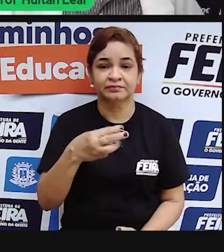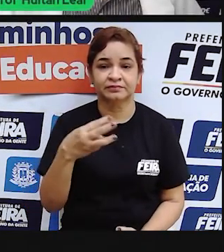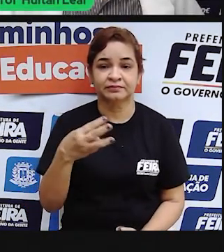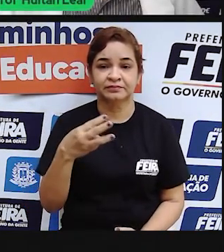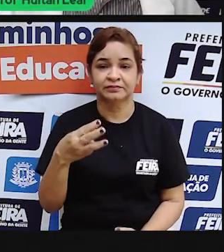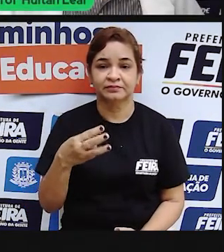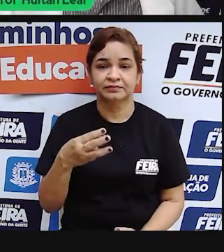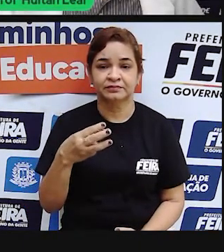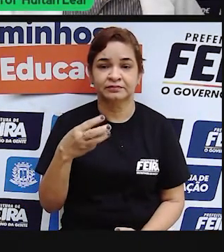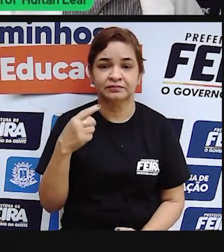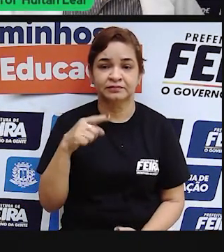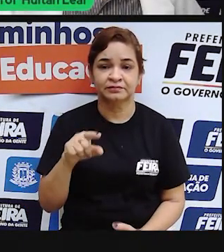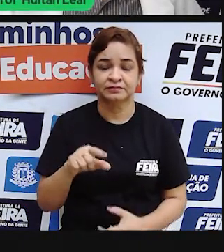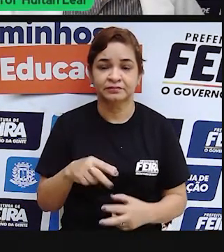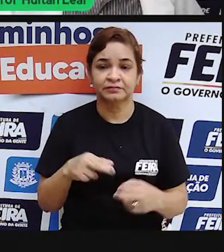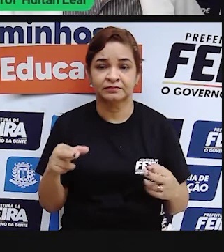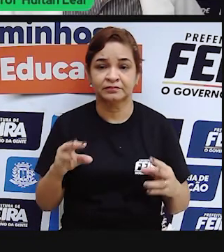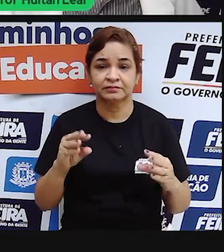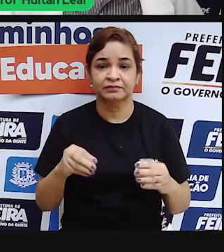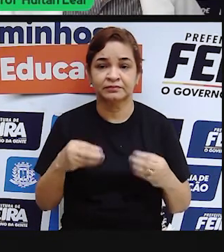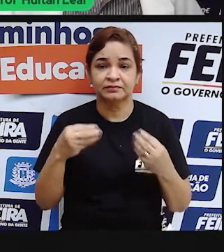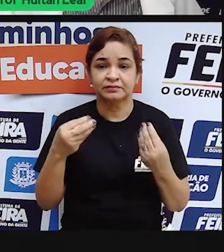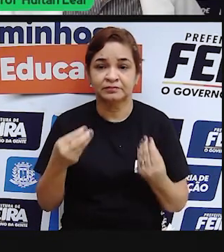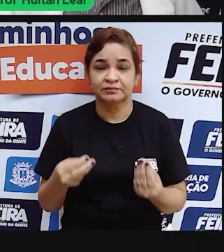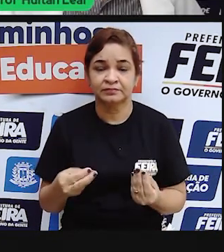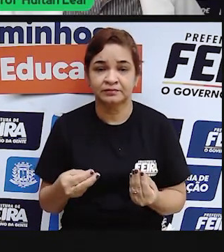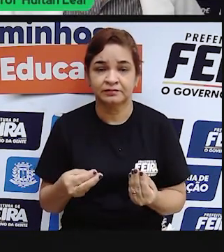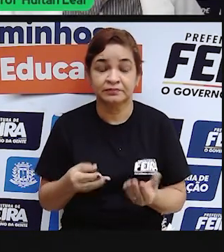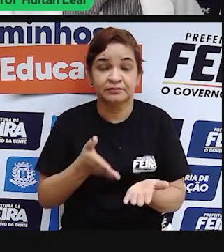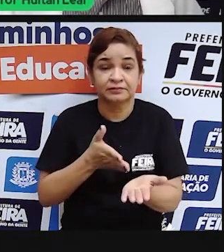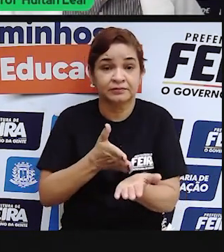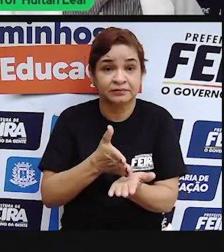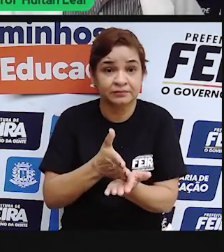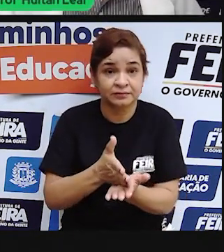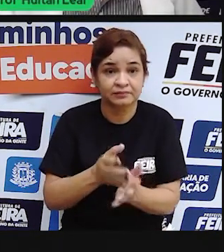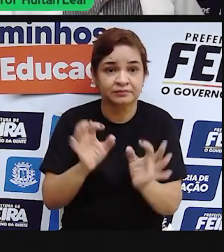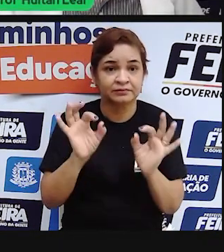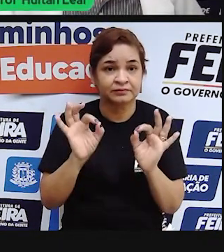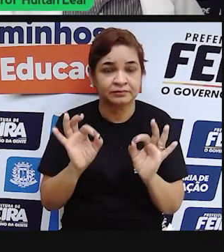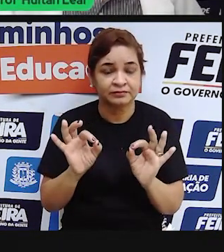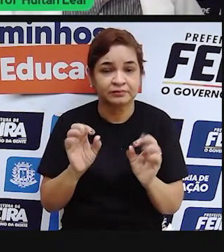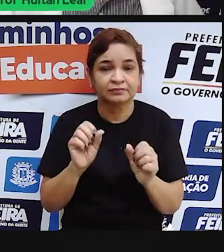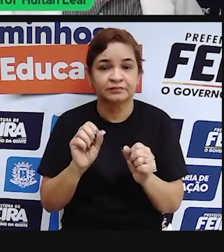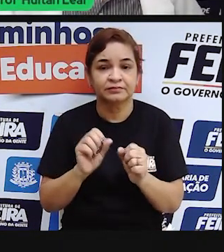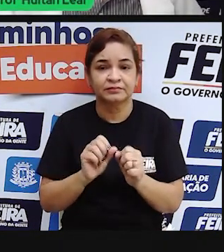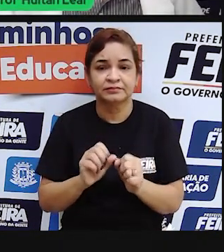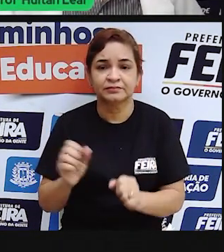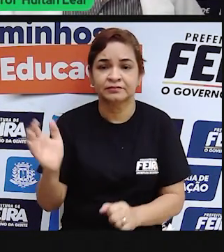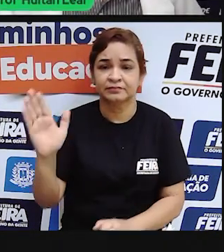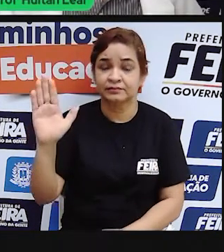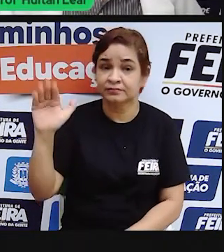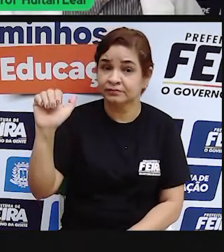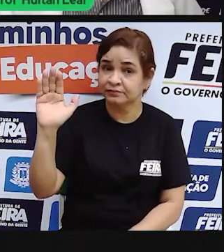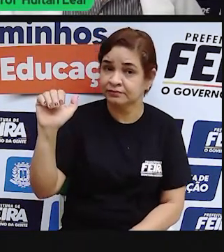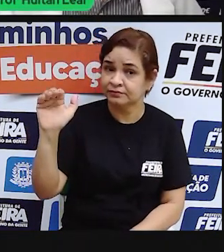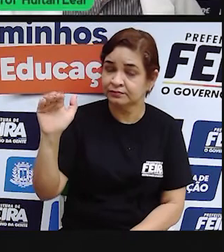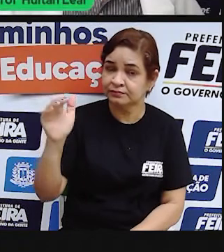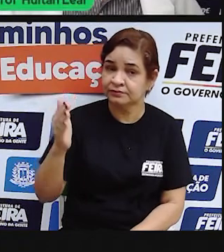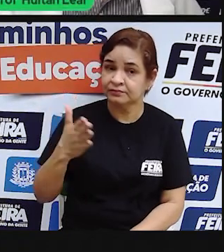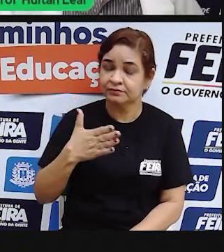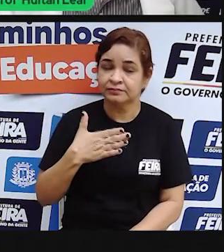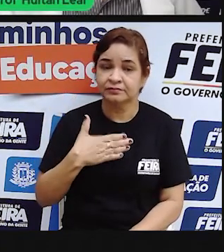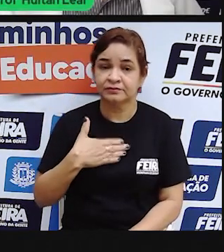Representa o objeto ao qual uma ação é direcionada. Chamei meu